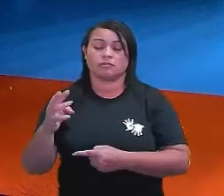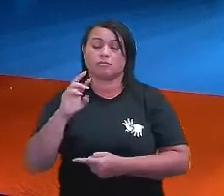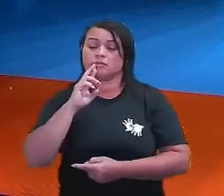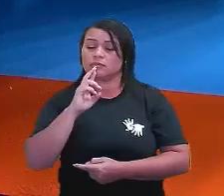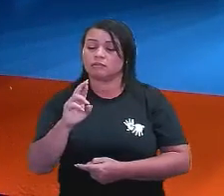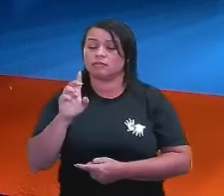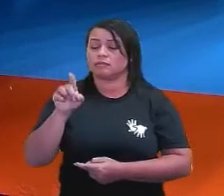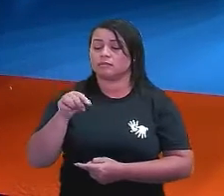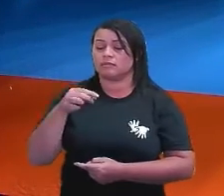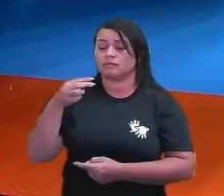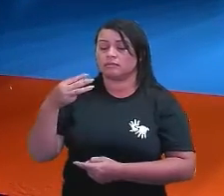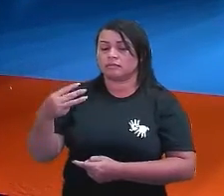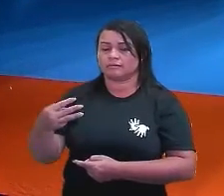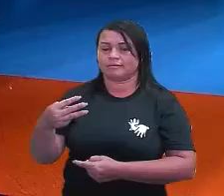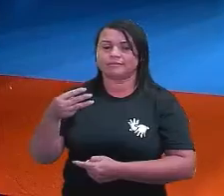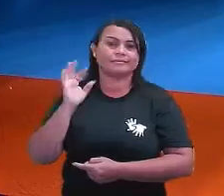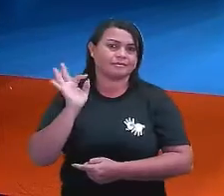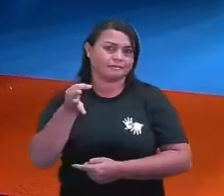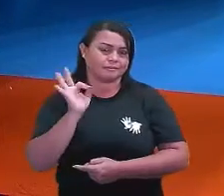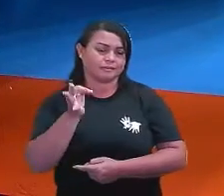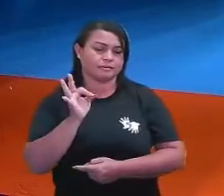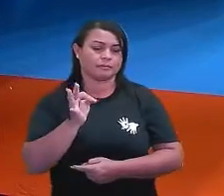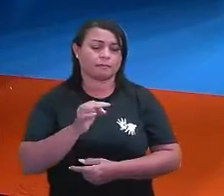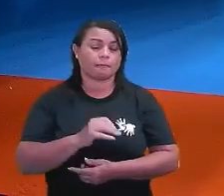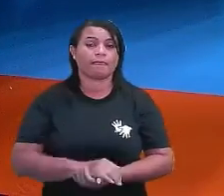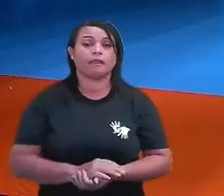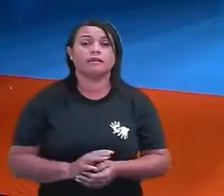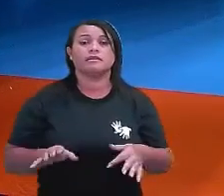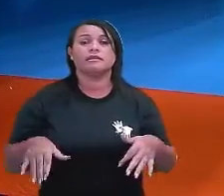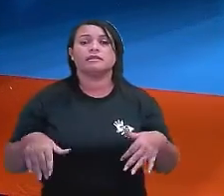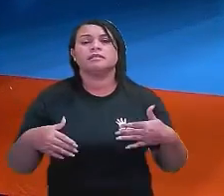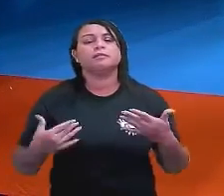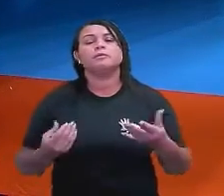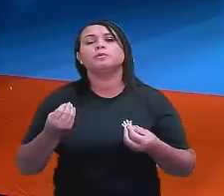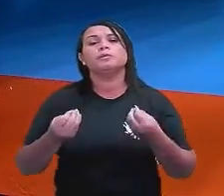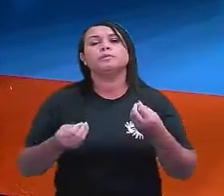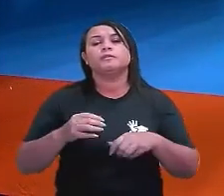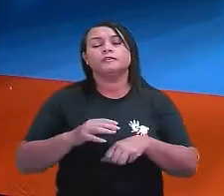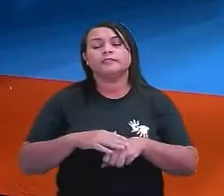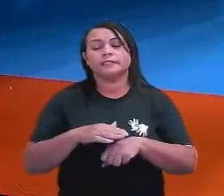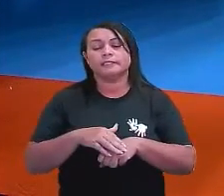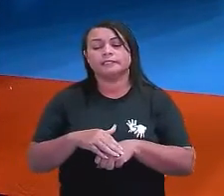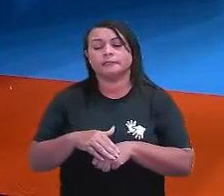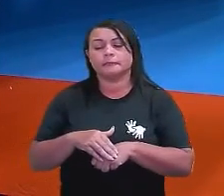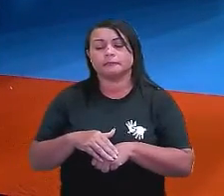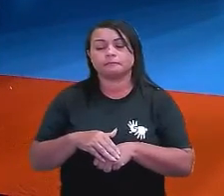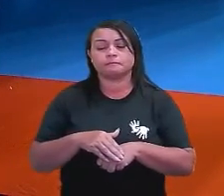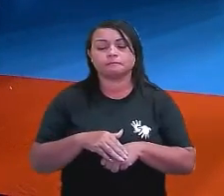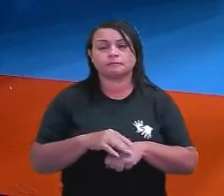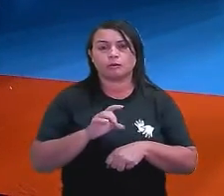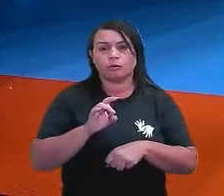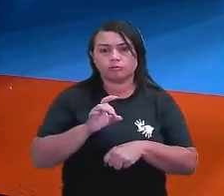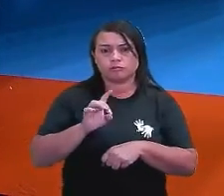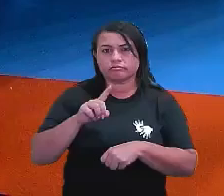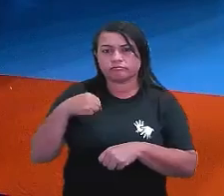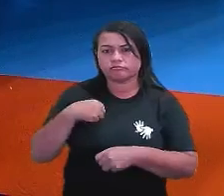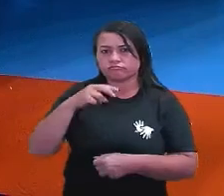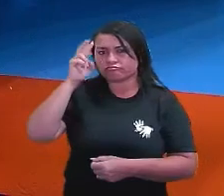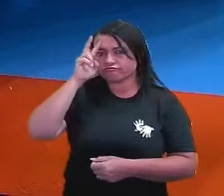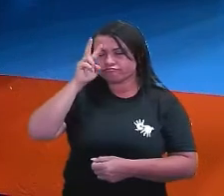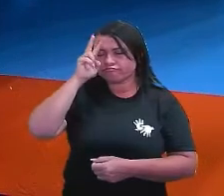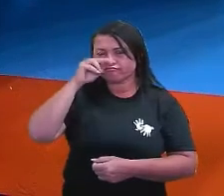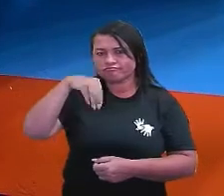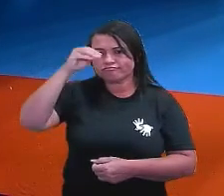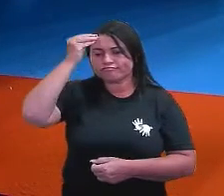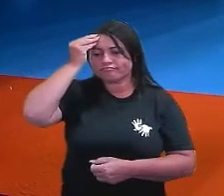é igual a 3, tá certo? Então, como é que eu faço? Só para a gente relembrar, tá? Só para a